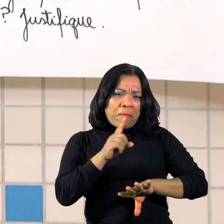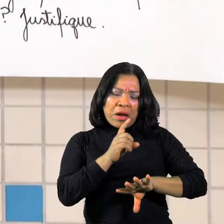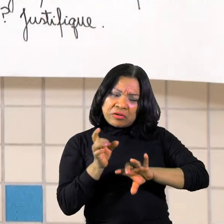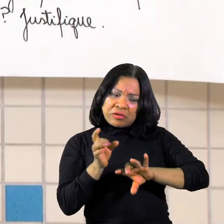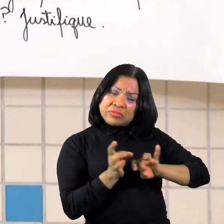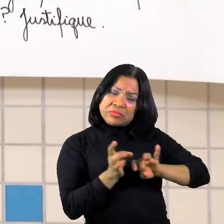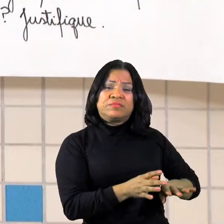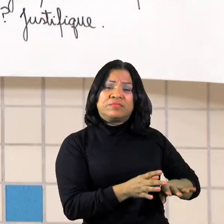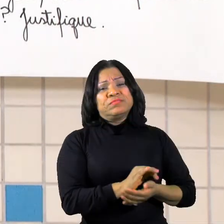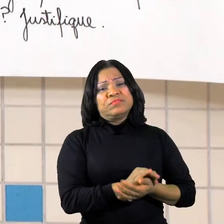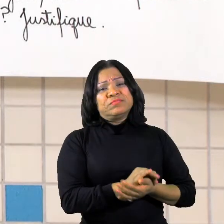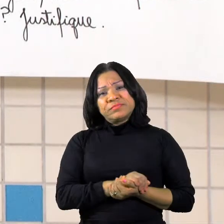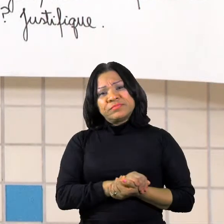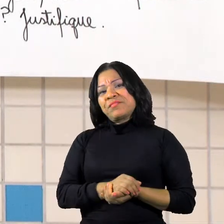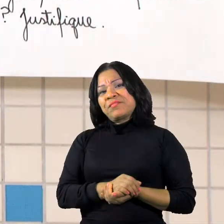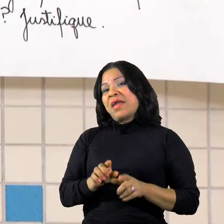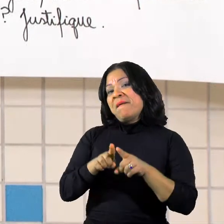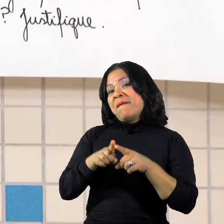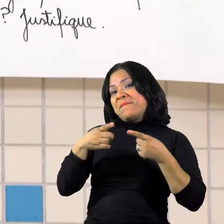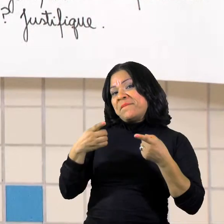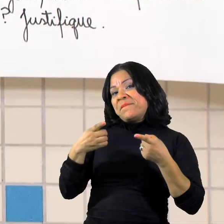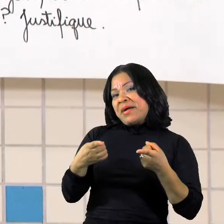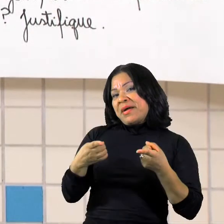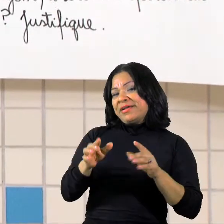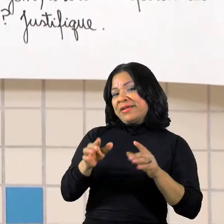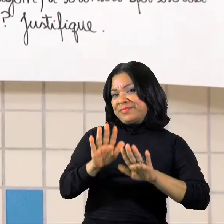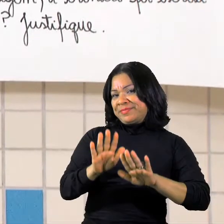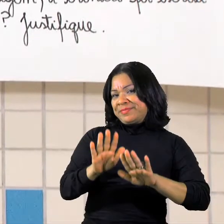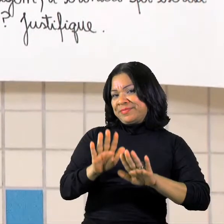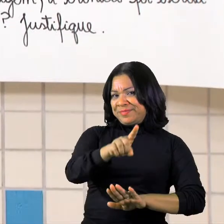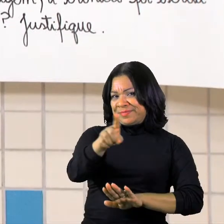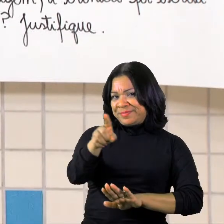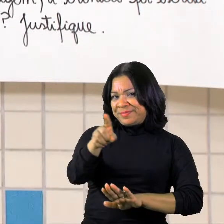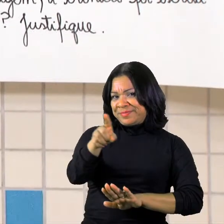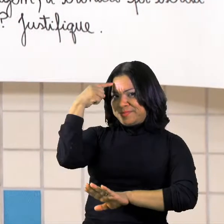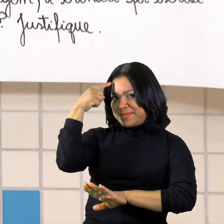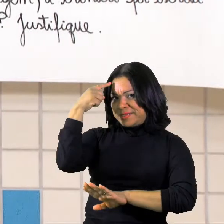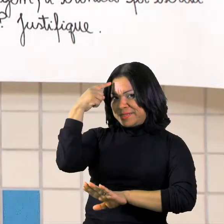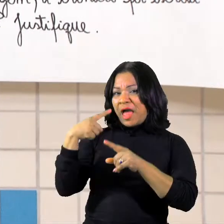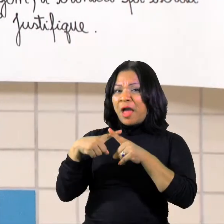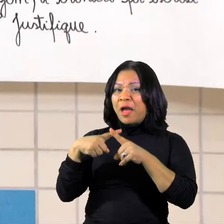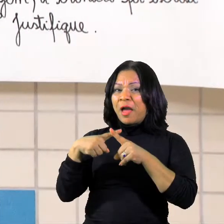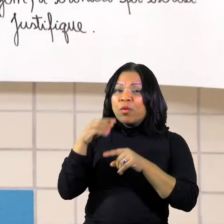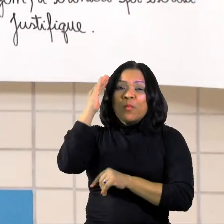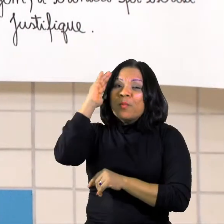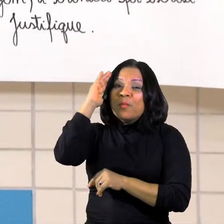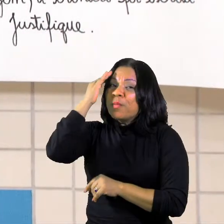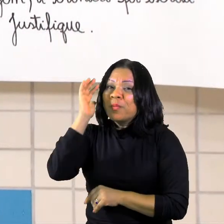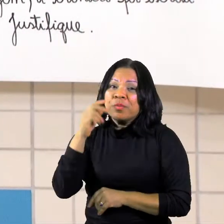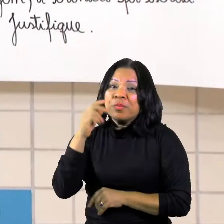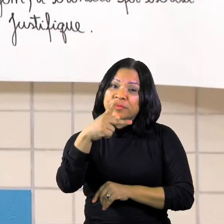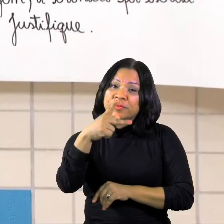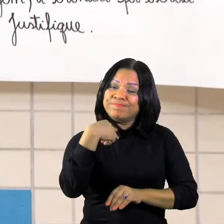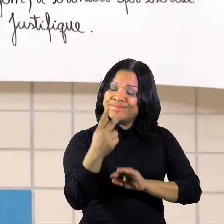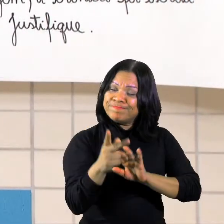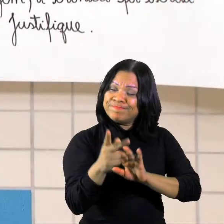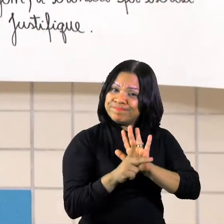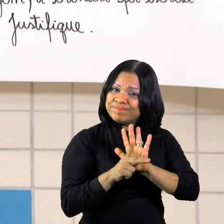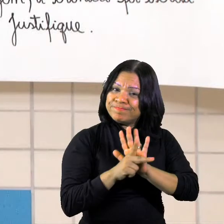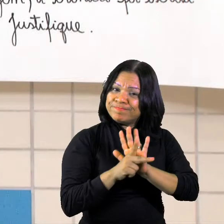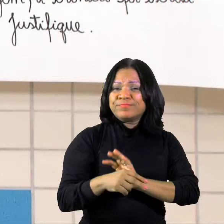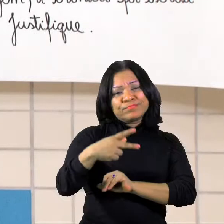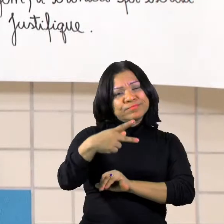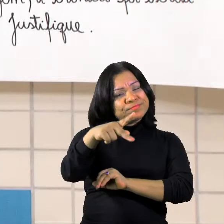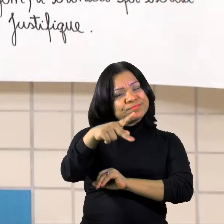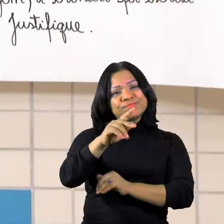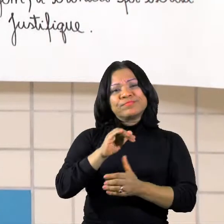deixar vocês pensarem, porque é uma compreensão de vocês, é uma justificativa que